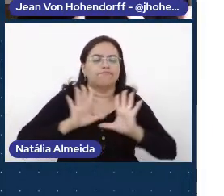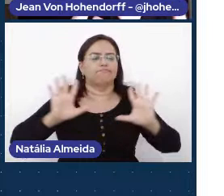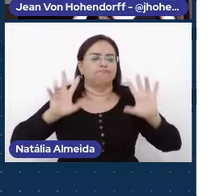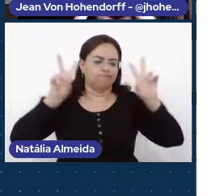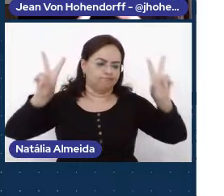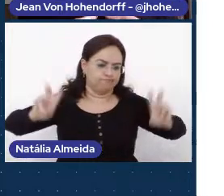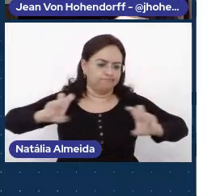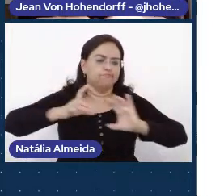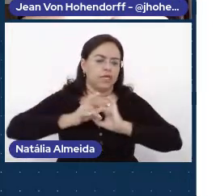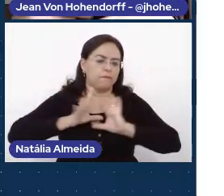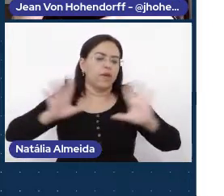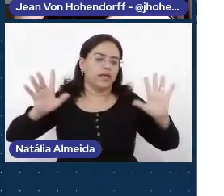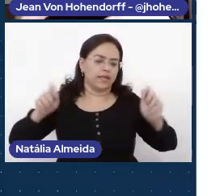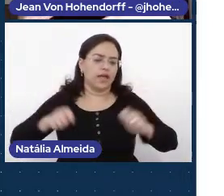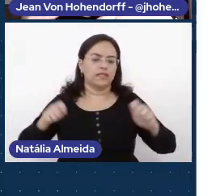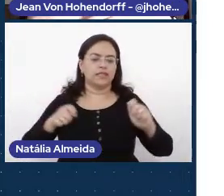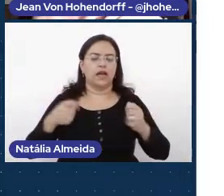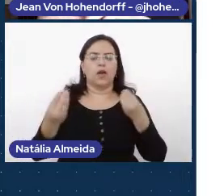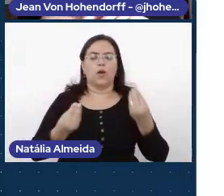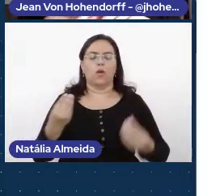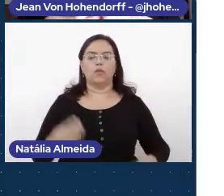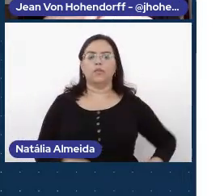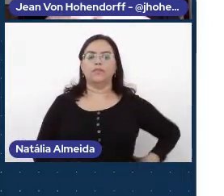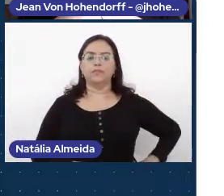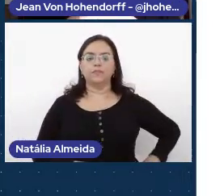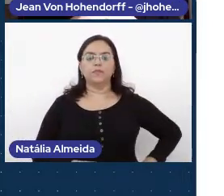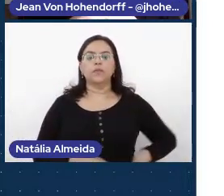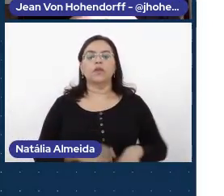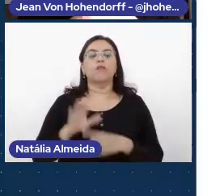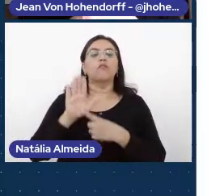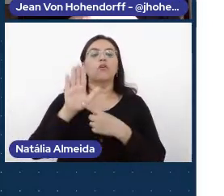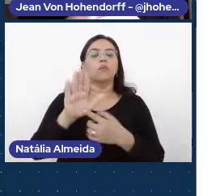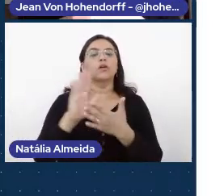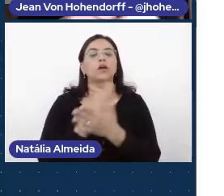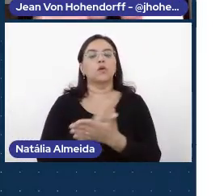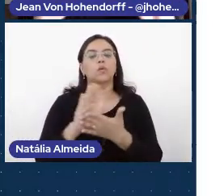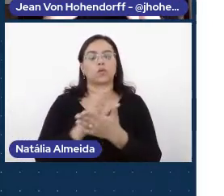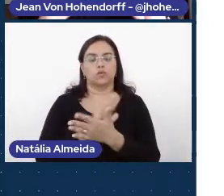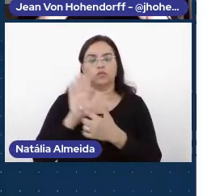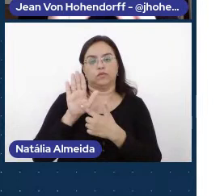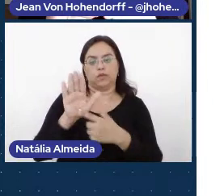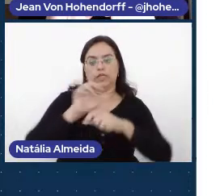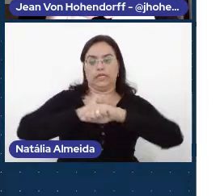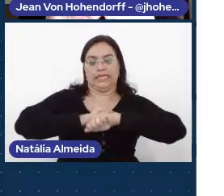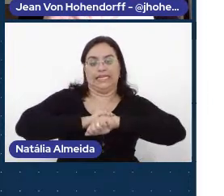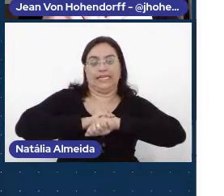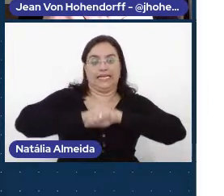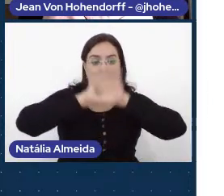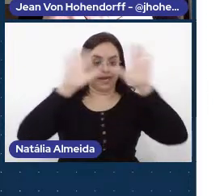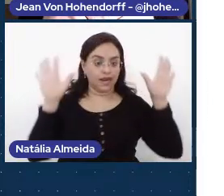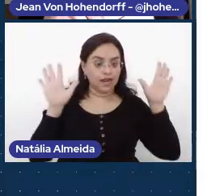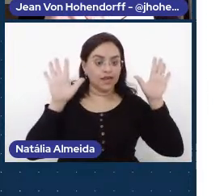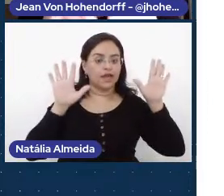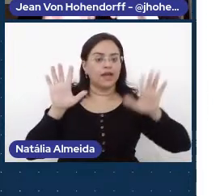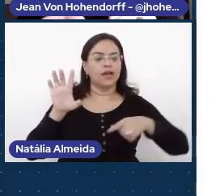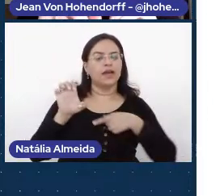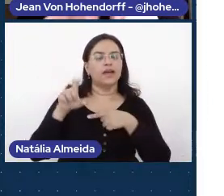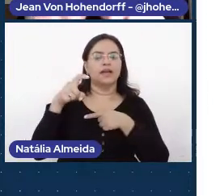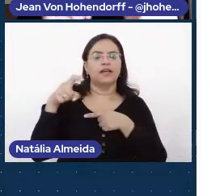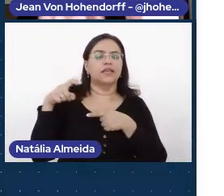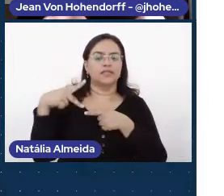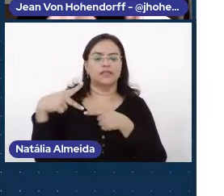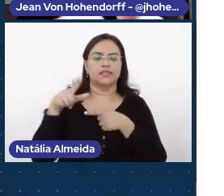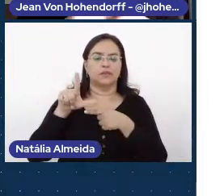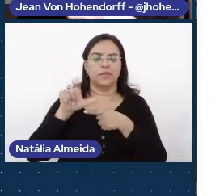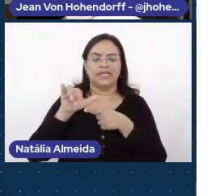modo de fazer pesquisa. Então, vou trazer aqui alguns para vocês, a explicitação, e esse aqui eu acho muito importante, que é